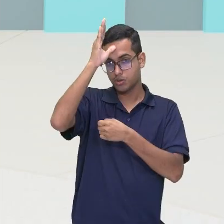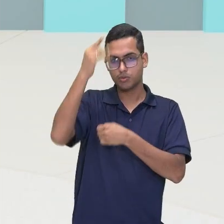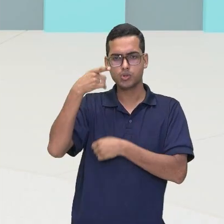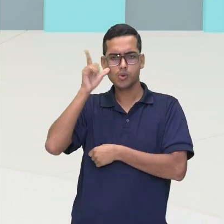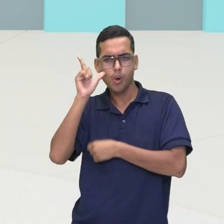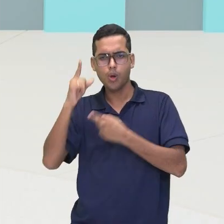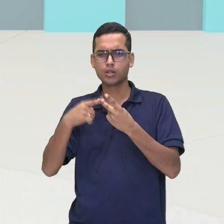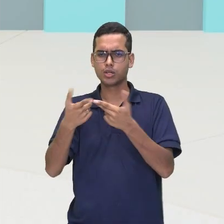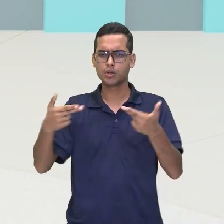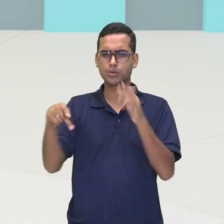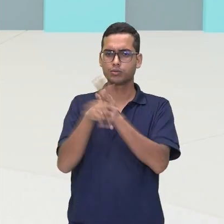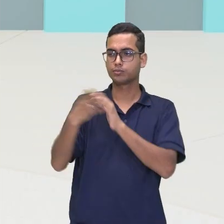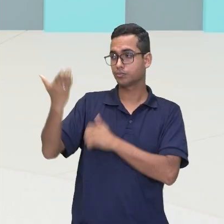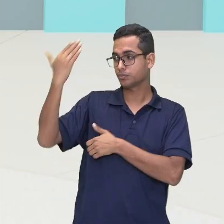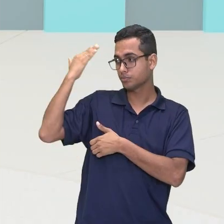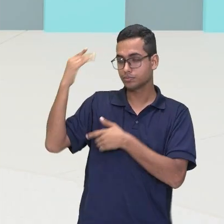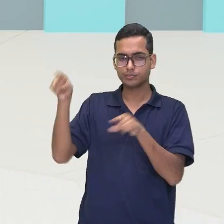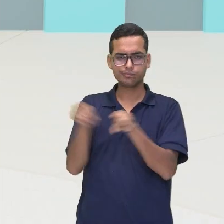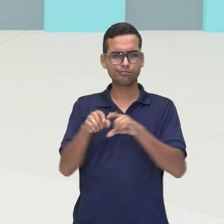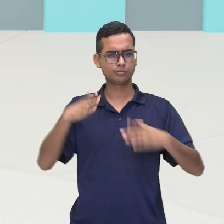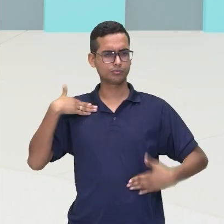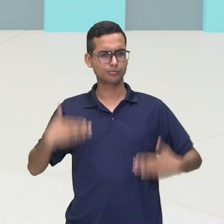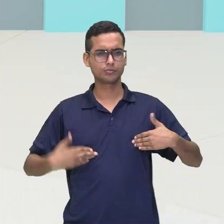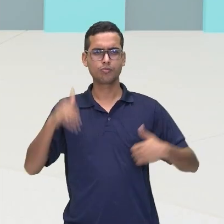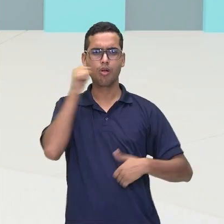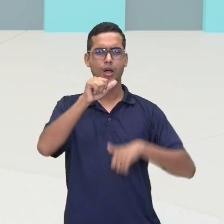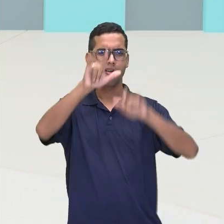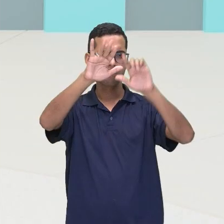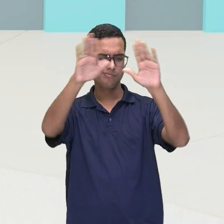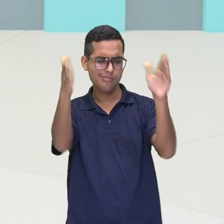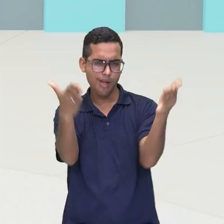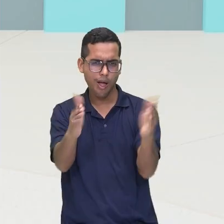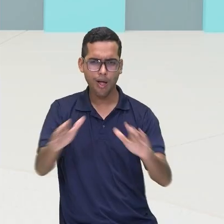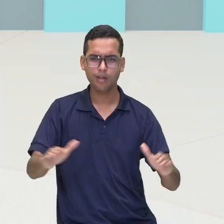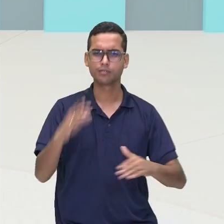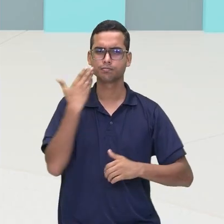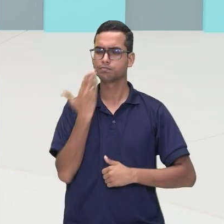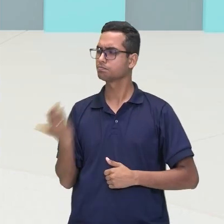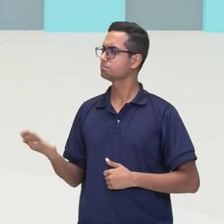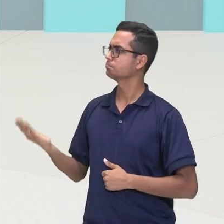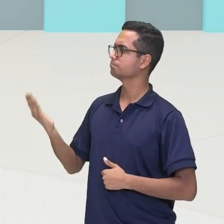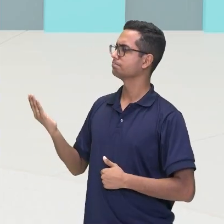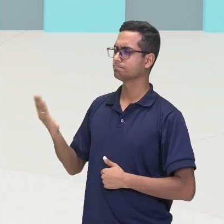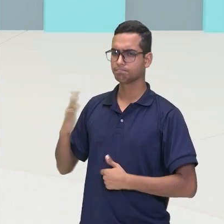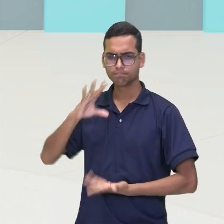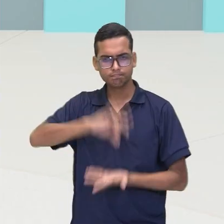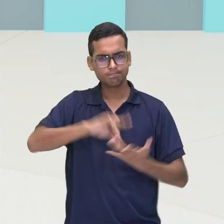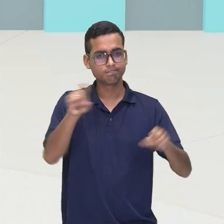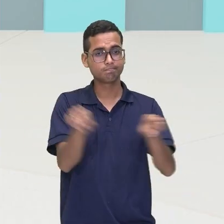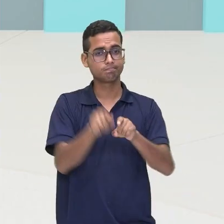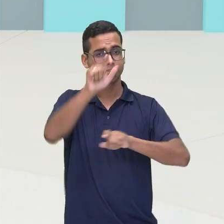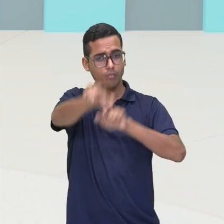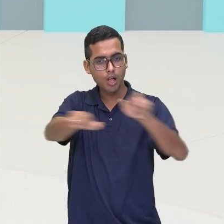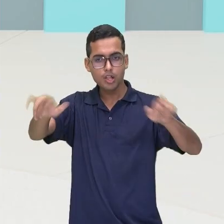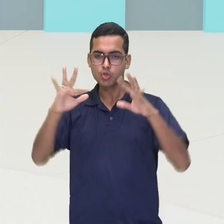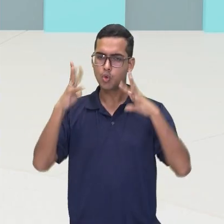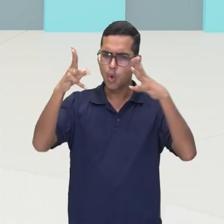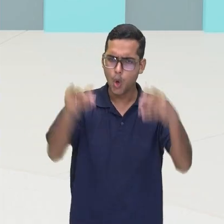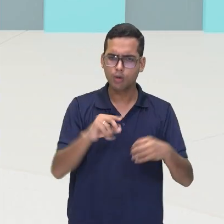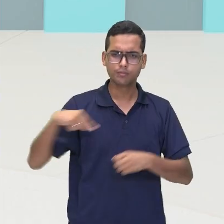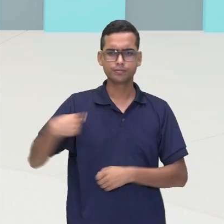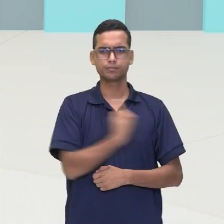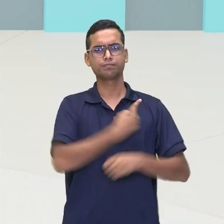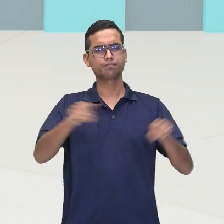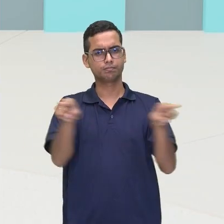esses corpos, essas mulheres, esse ser aí, todos nós